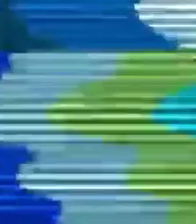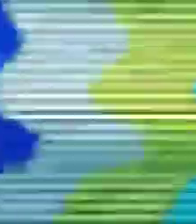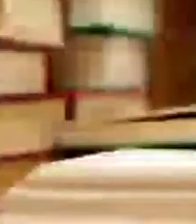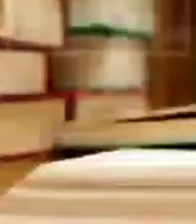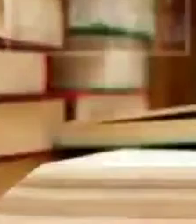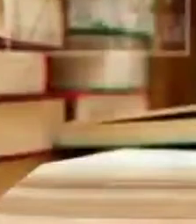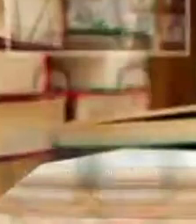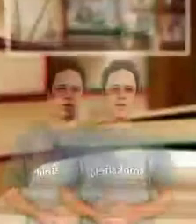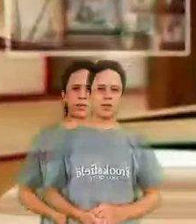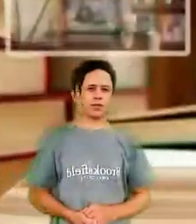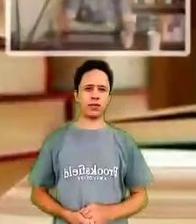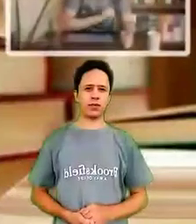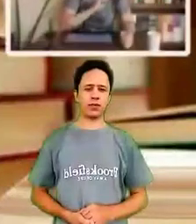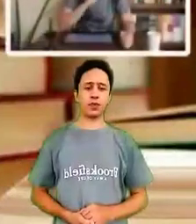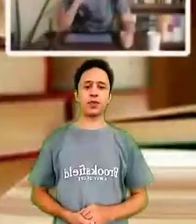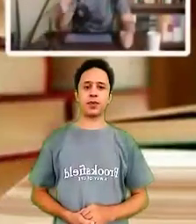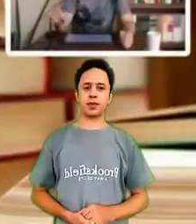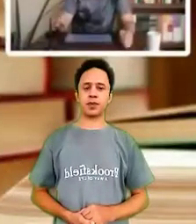preparem!